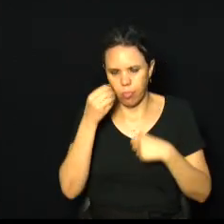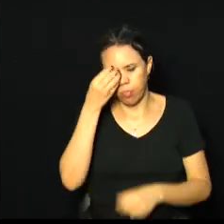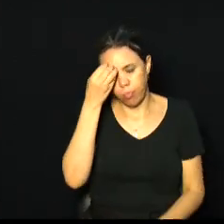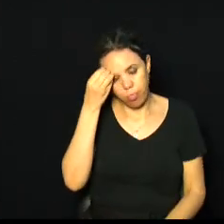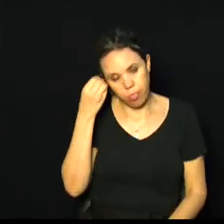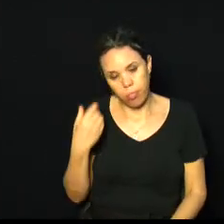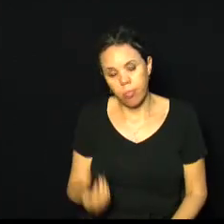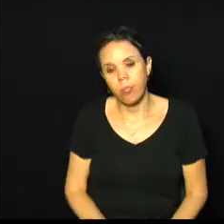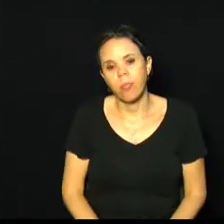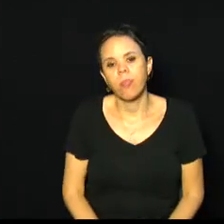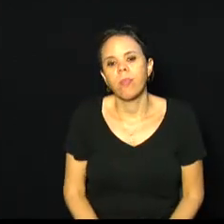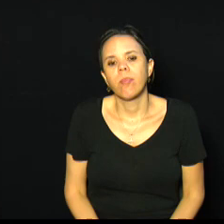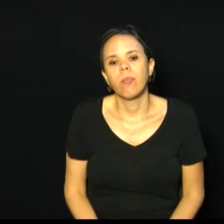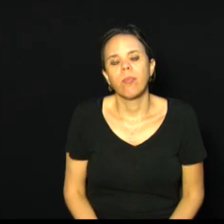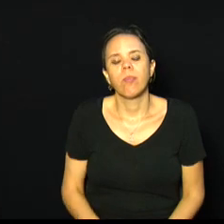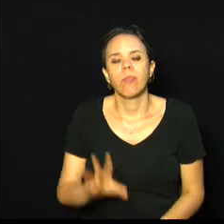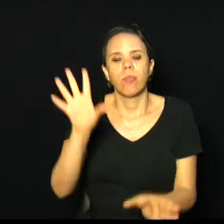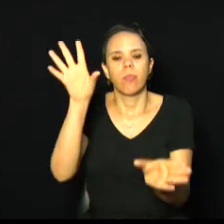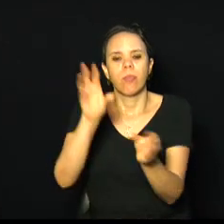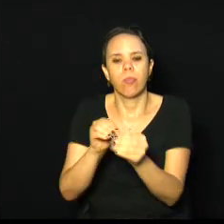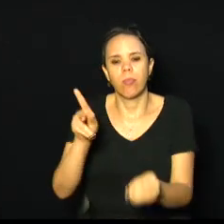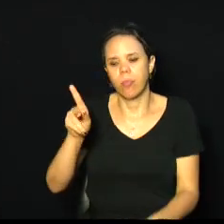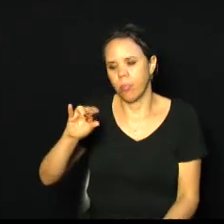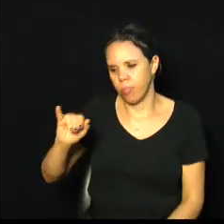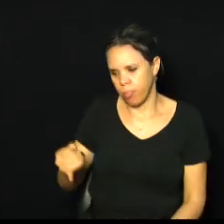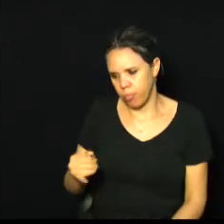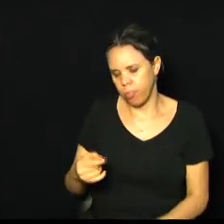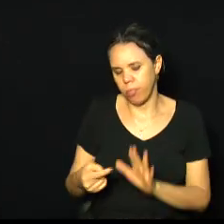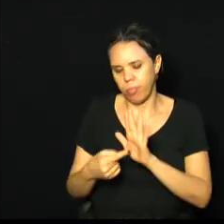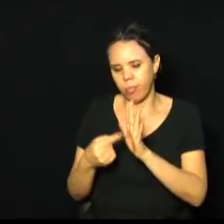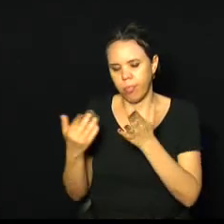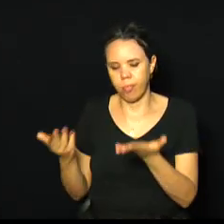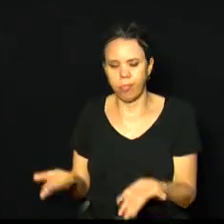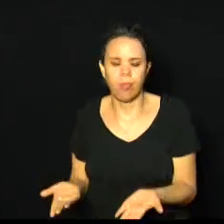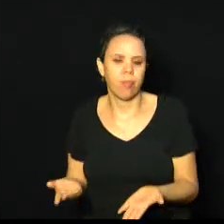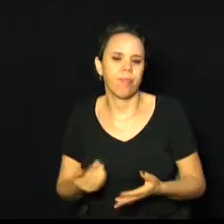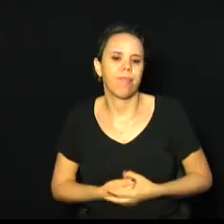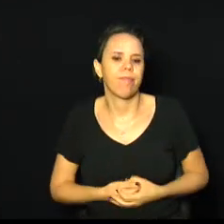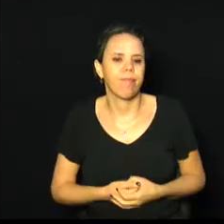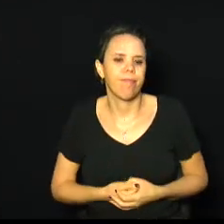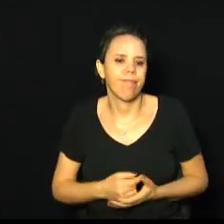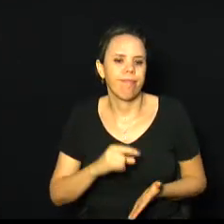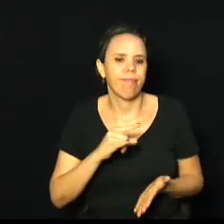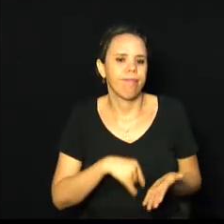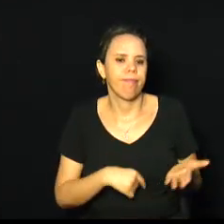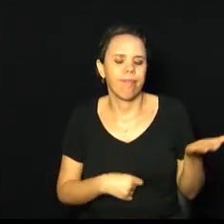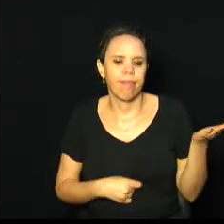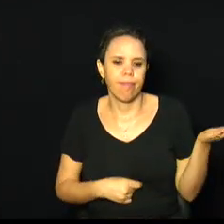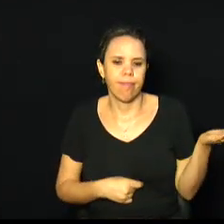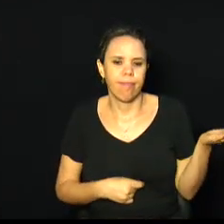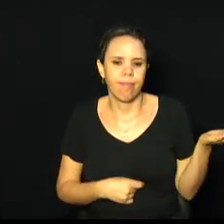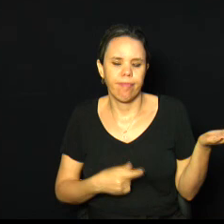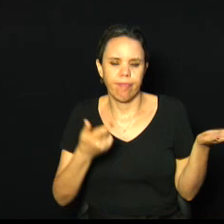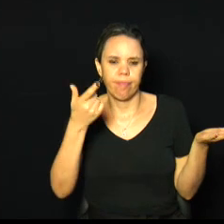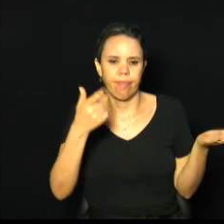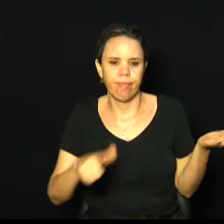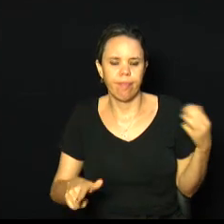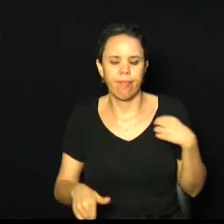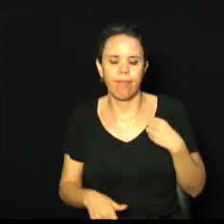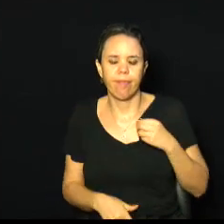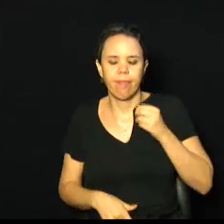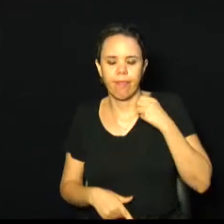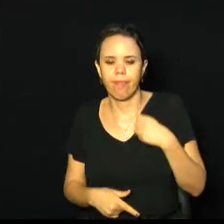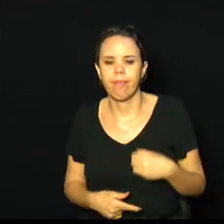flora. Essa é a conclusão que o PCJ nos mostra nesse relatório. E aqui, mais uma vez, ele